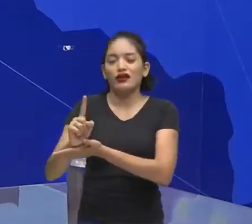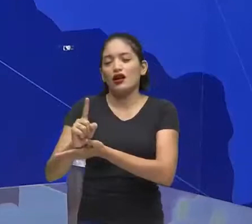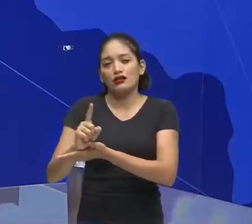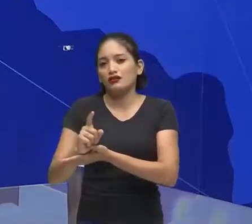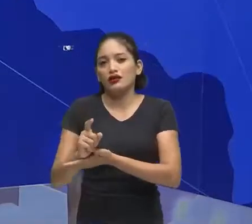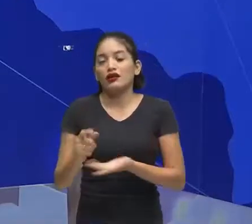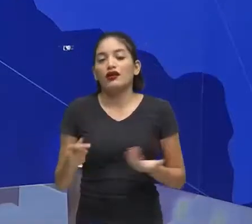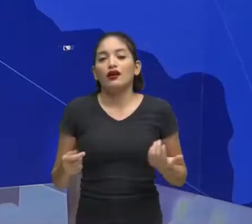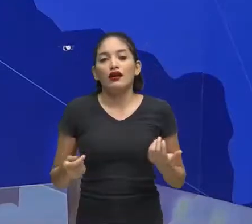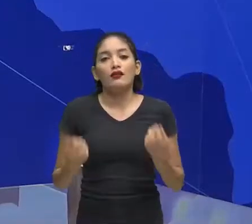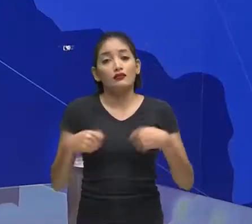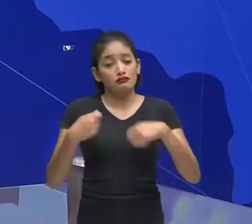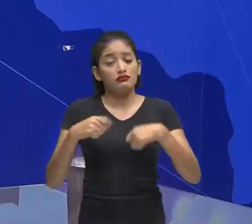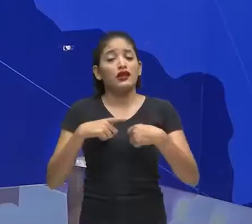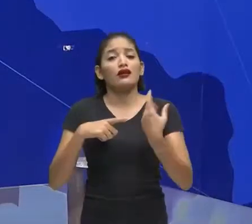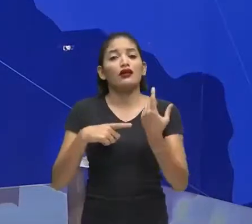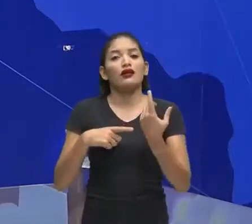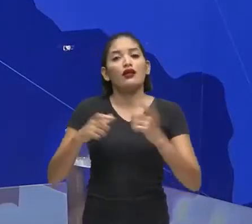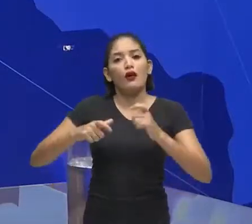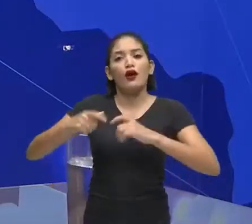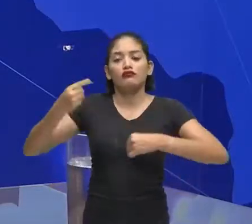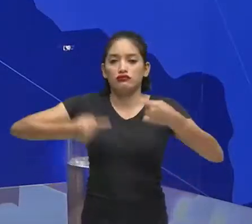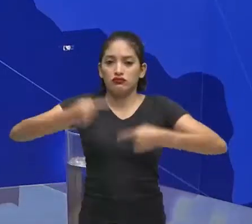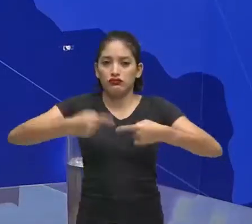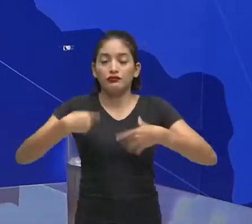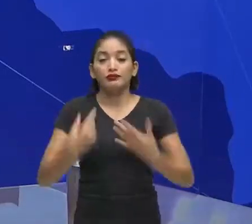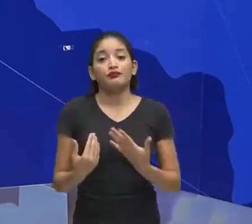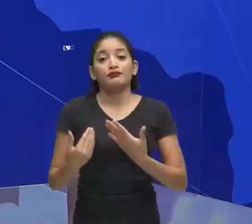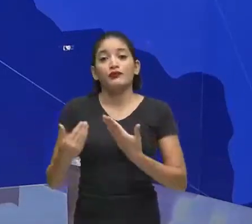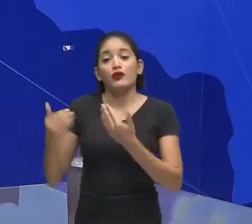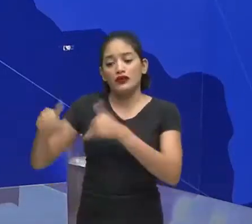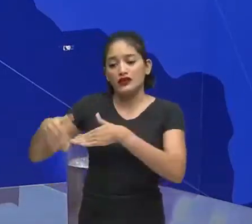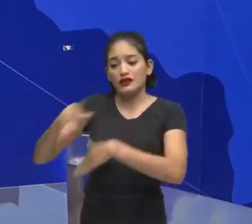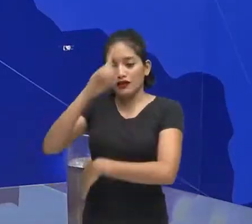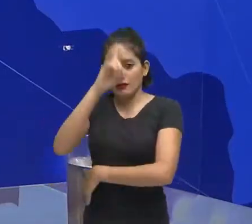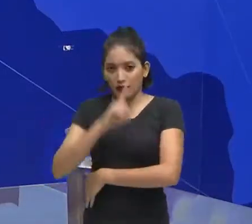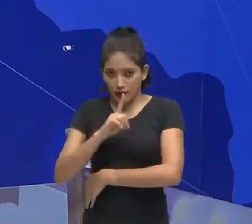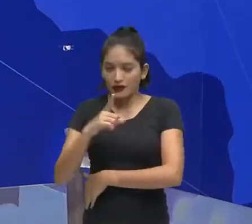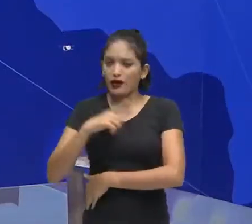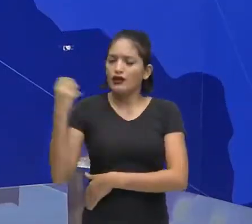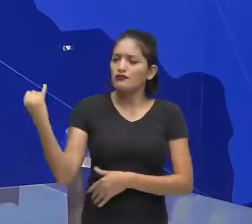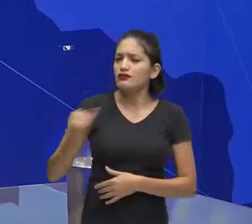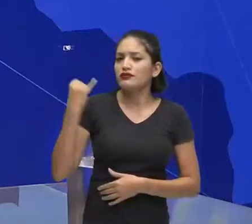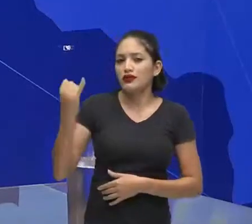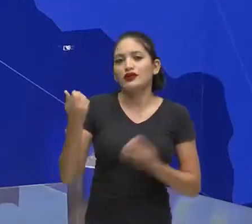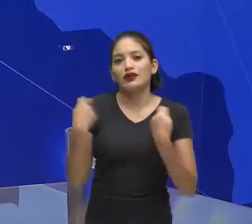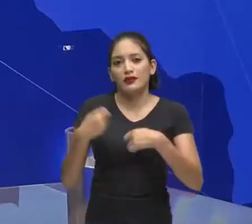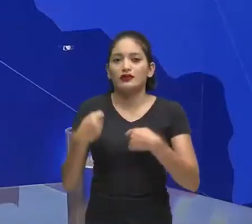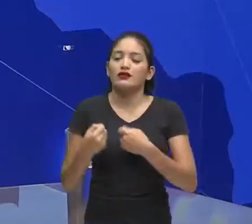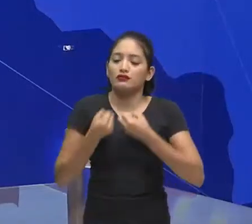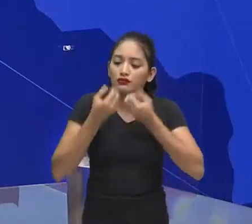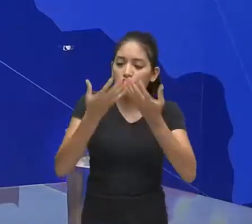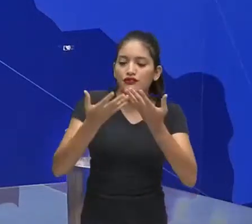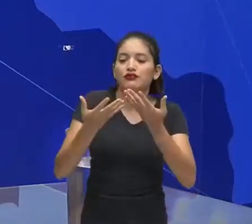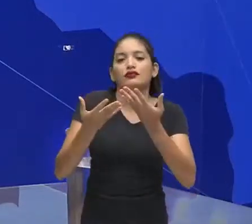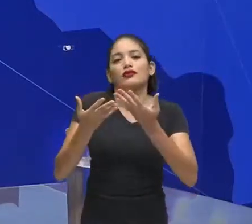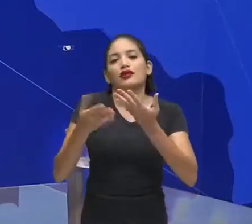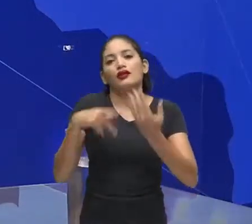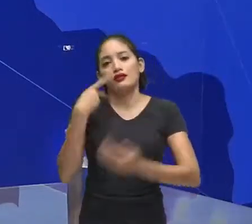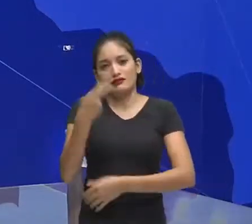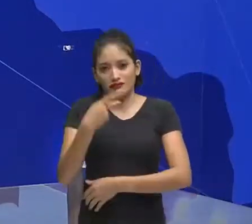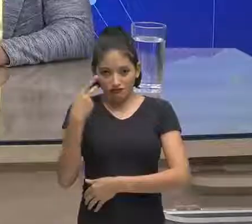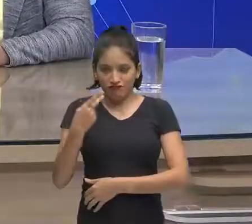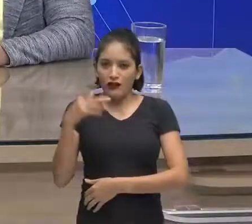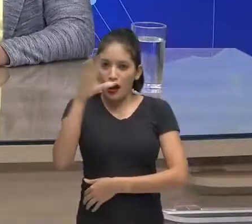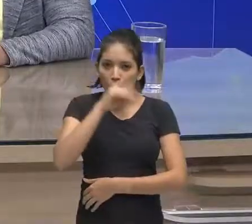tenham um local de discussão também. Então a campanha Setembro Amarelo é justamente por essa importância de que precisamos falar. E que precisamos falar,